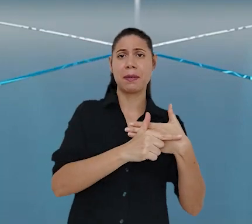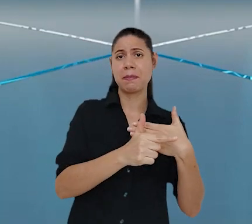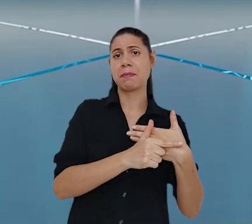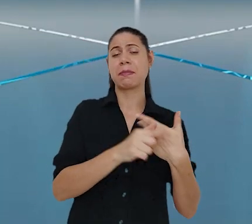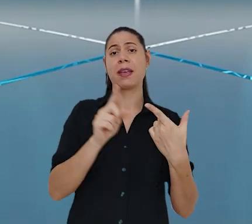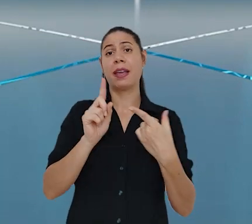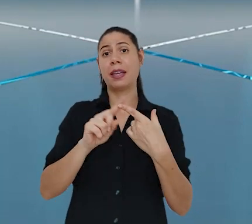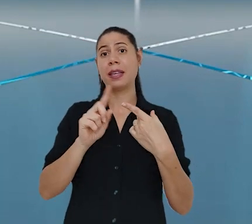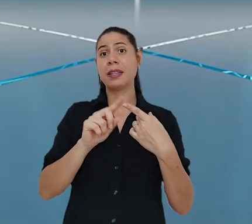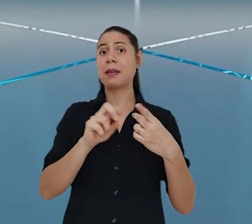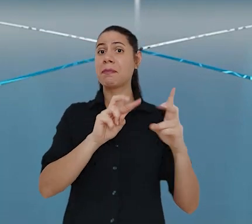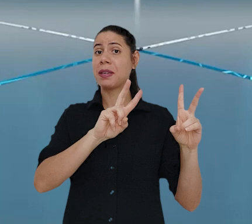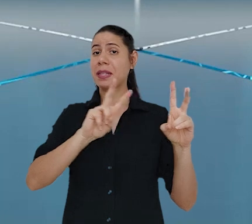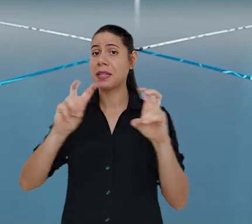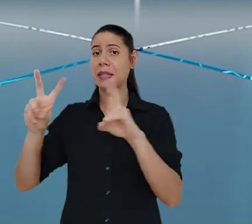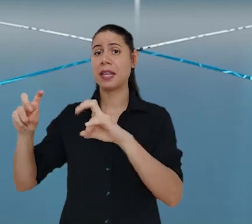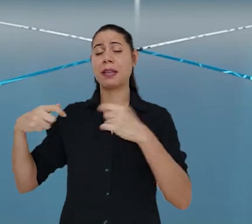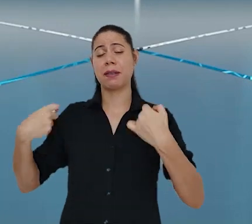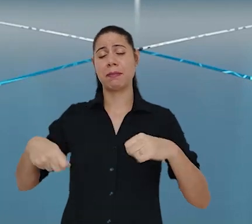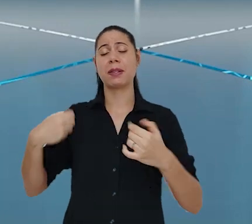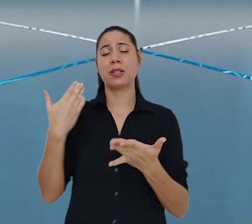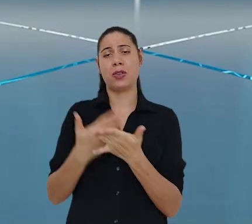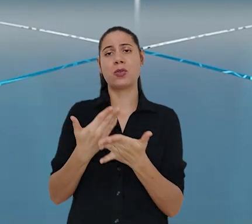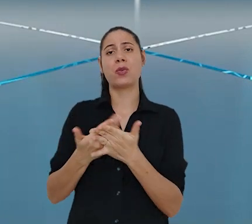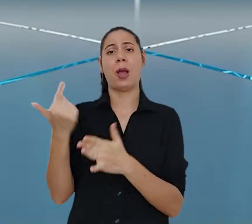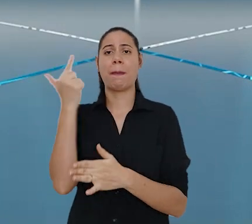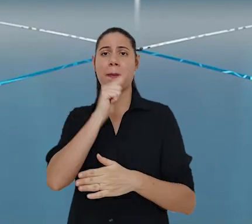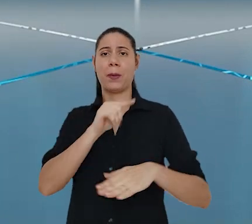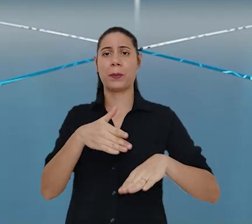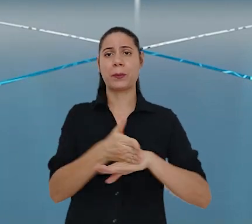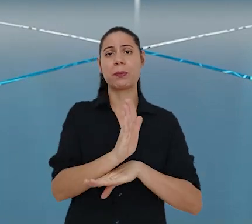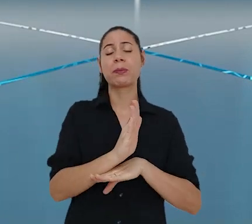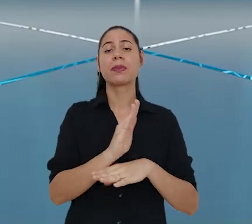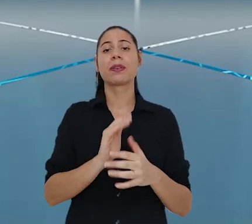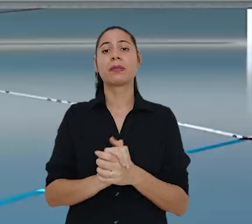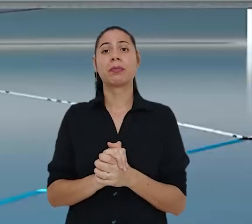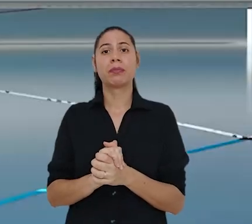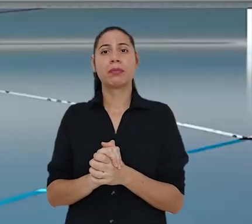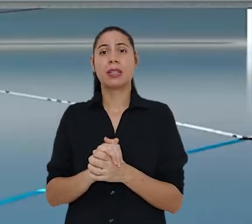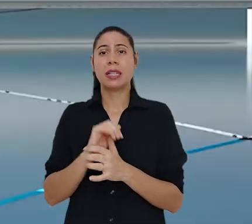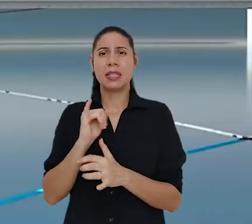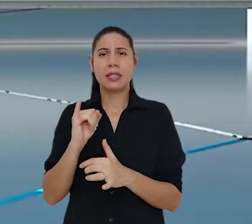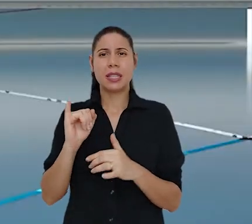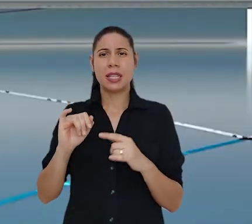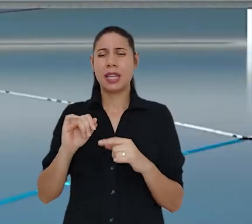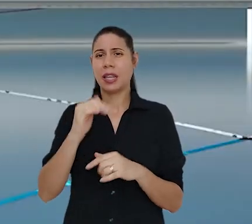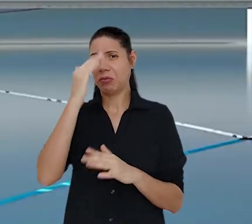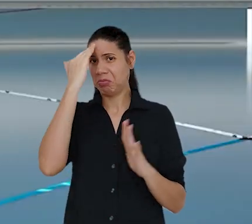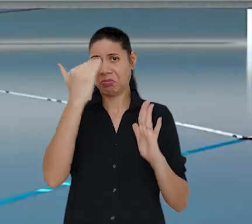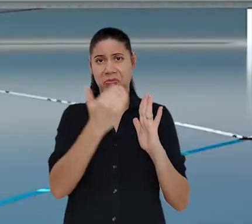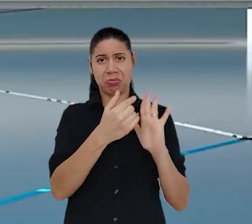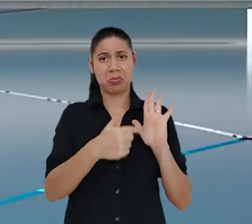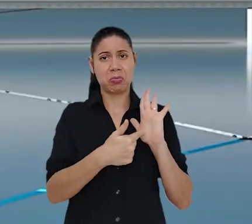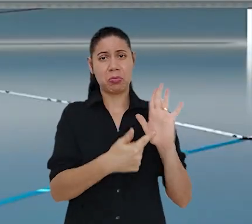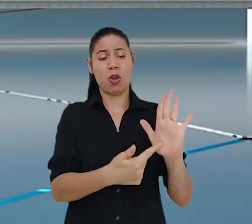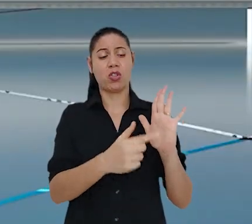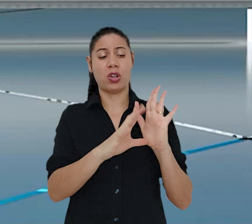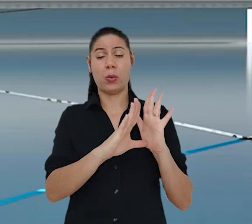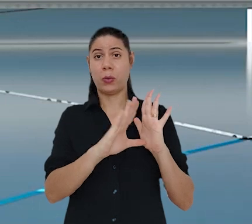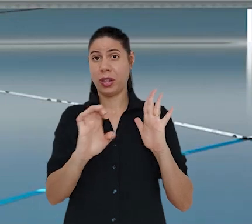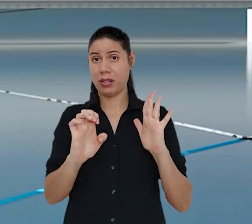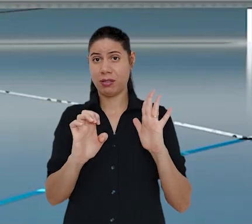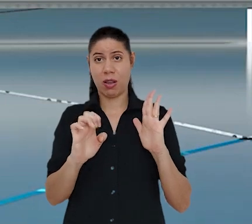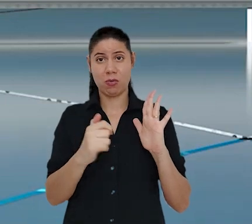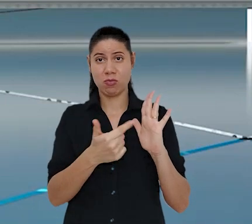cargos ofertados até as matérias que precisa estudar para ser aprovado. Qualquer coisa que acontece fora do que